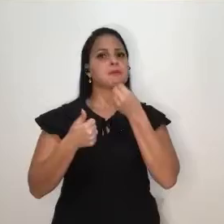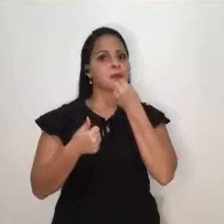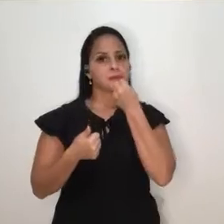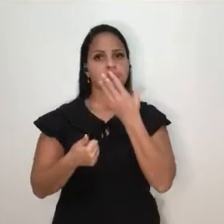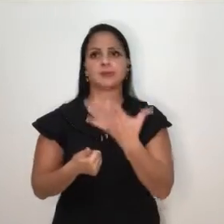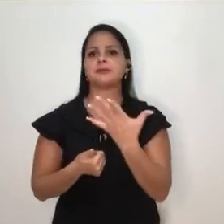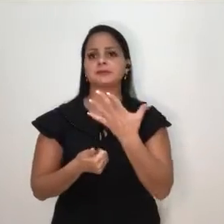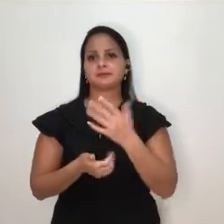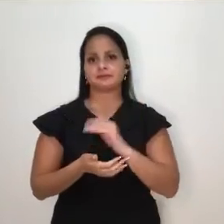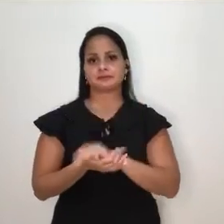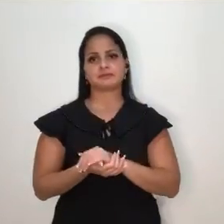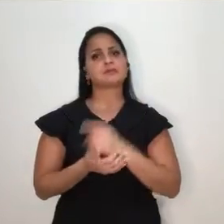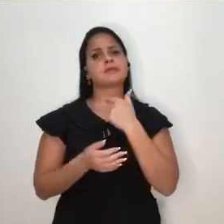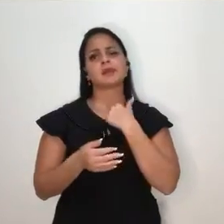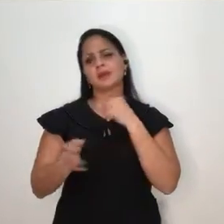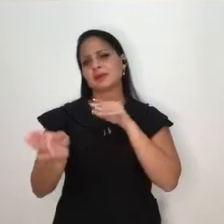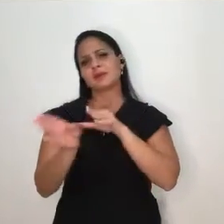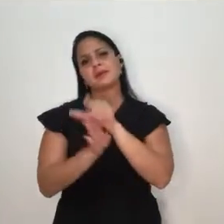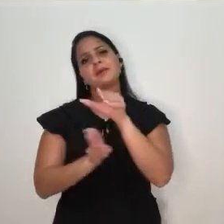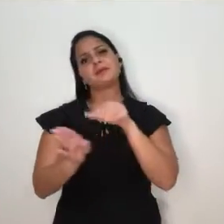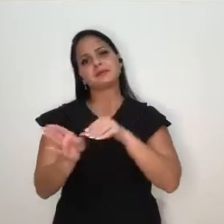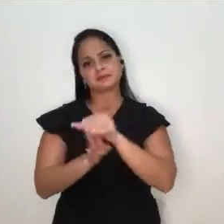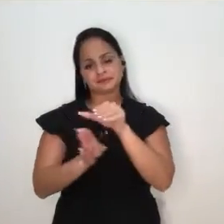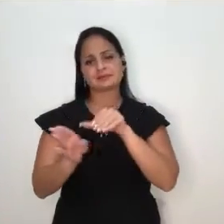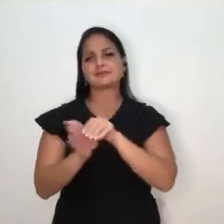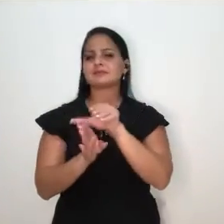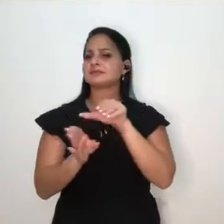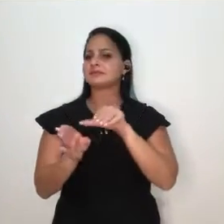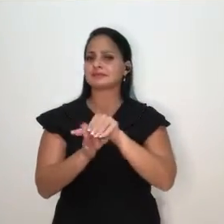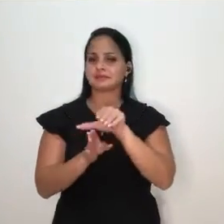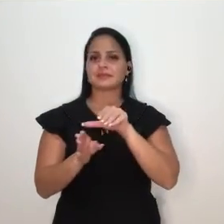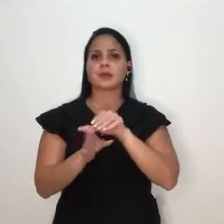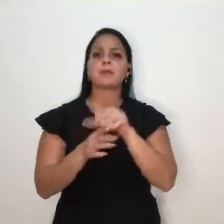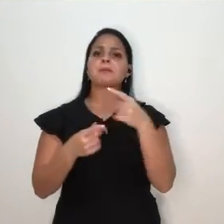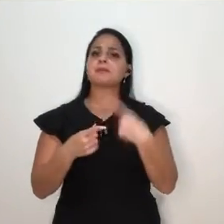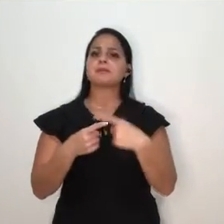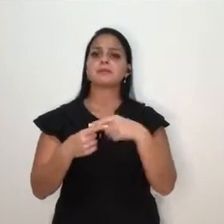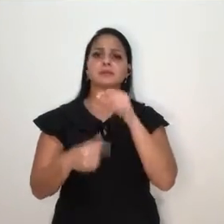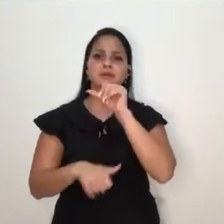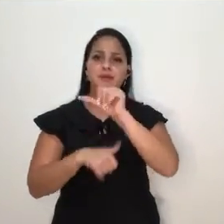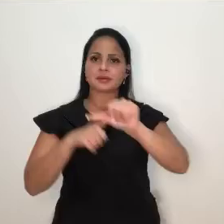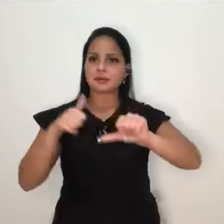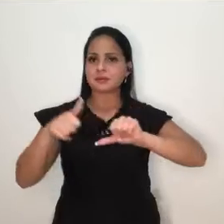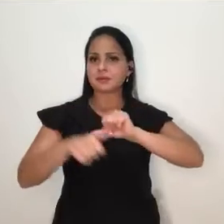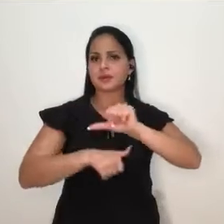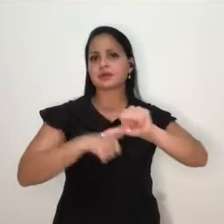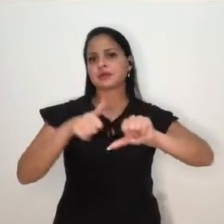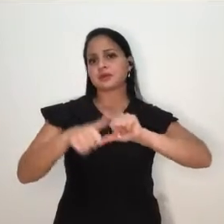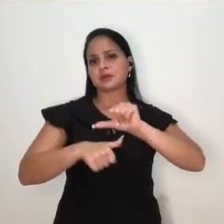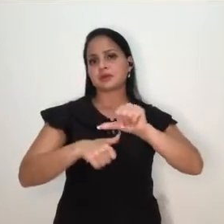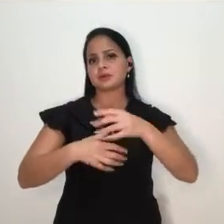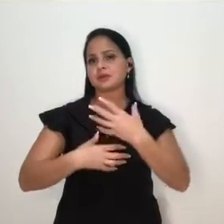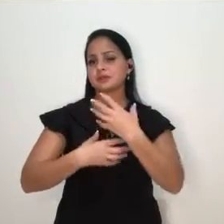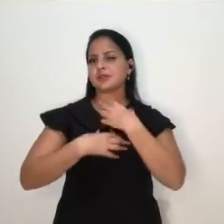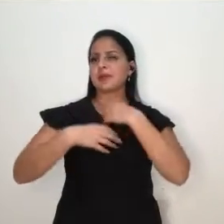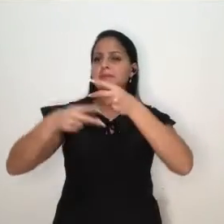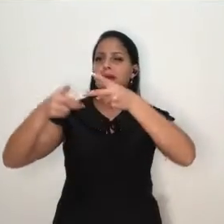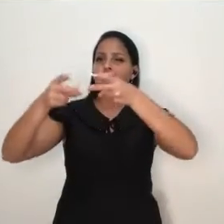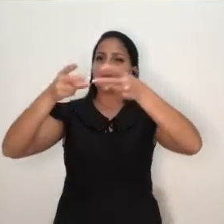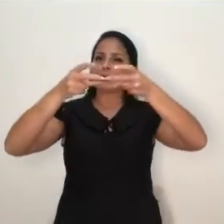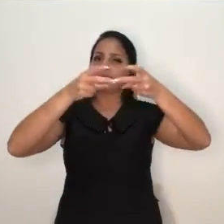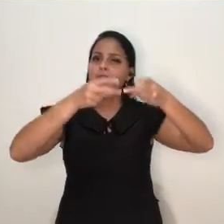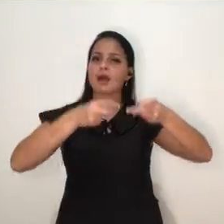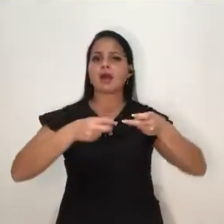bom. E eu indico bastante, porque muda, né, a sua forma de ver as coisas,